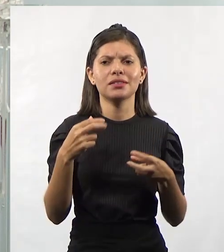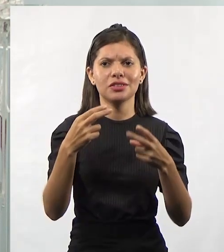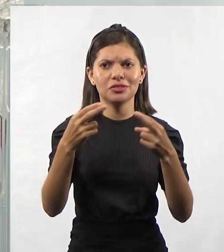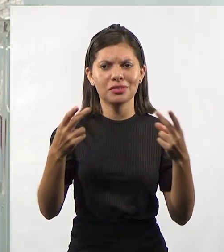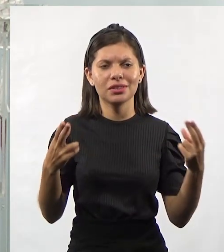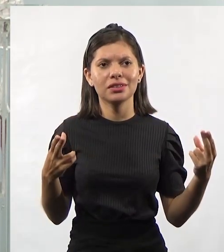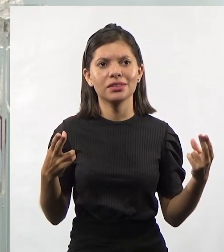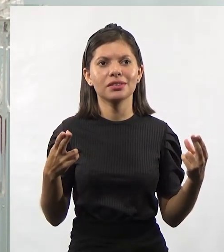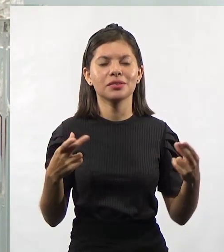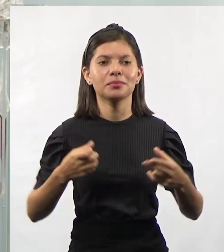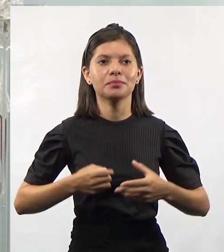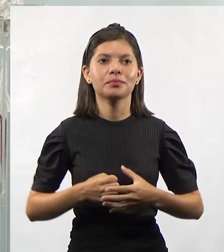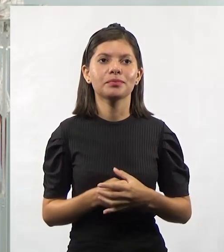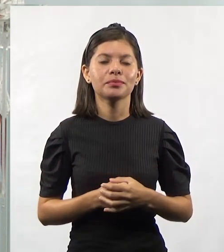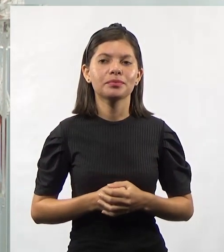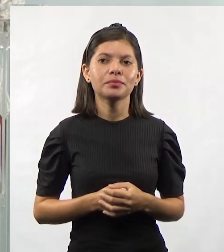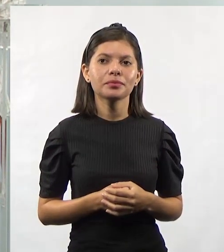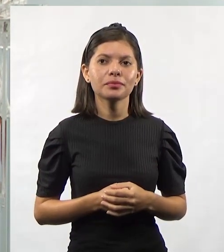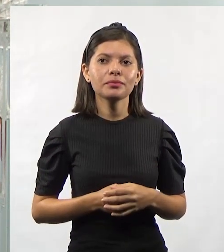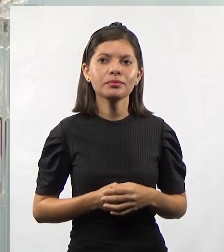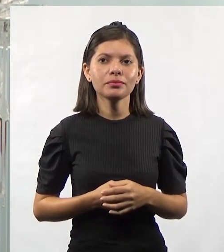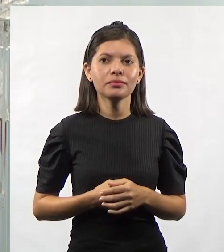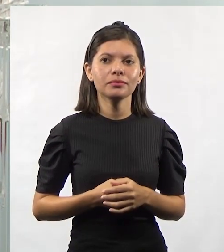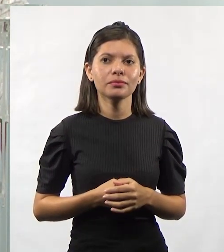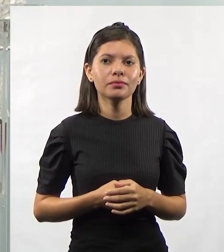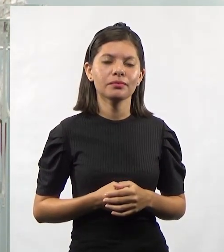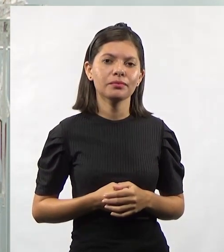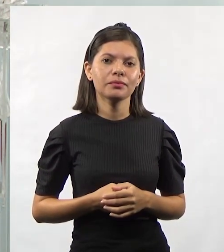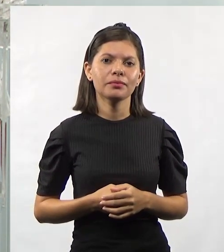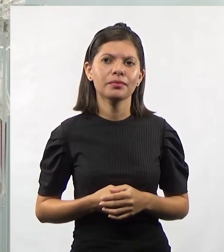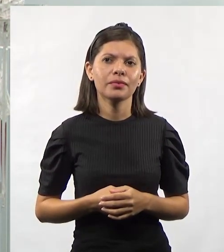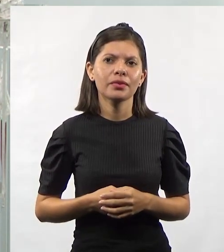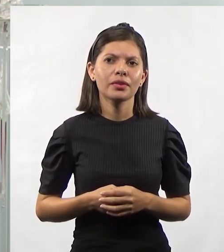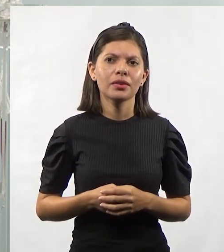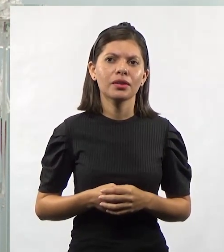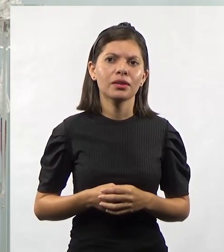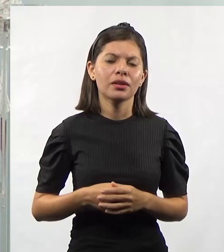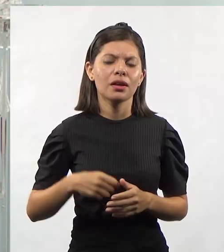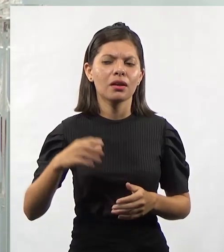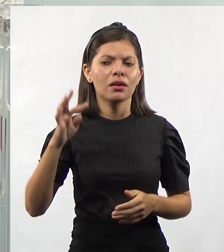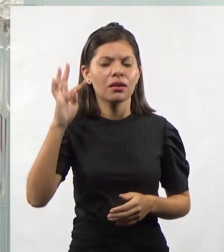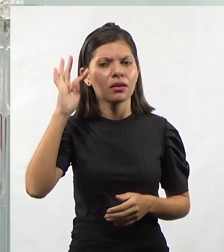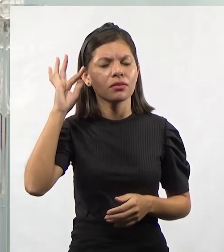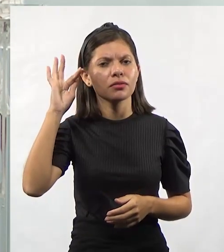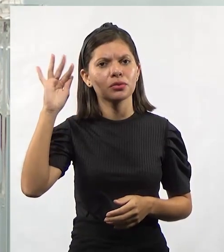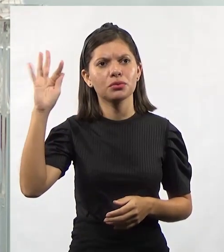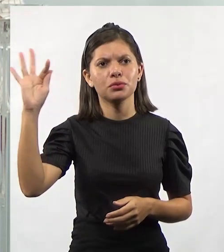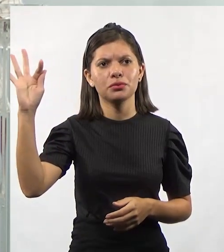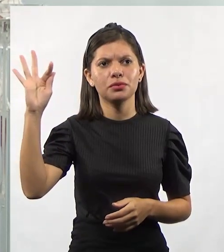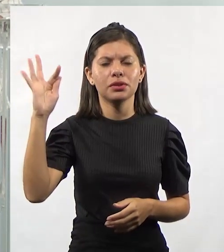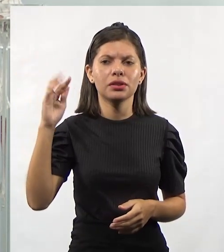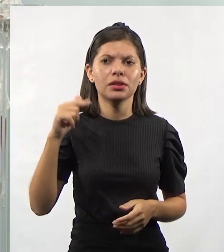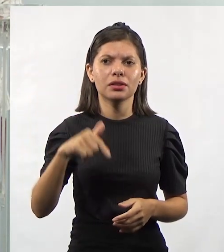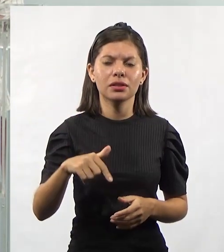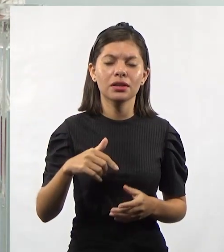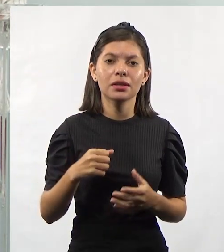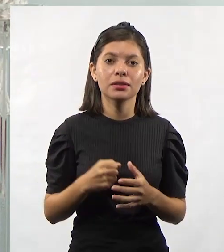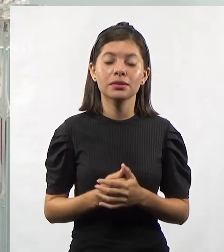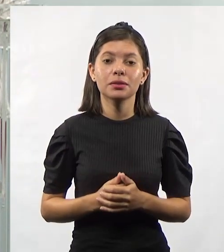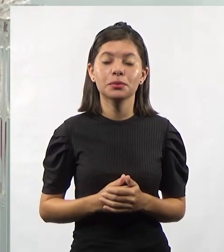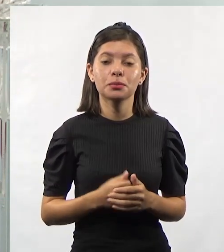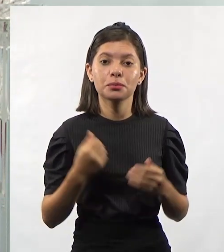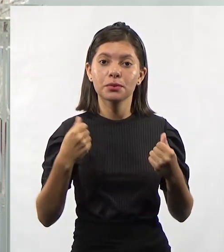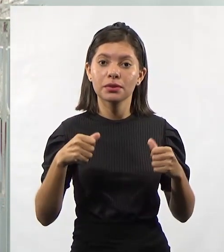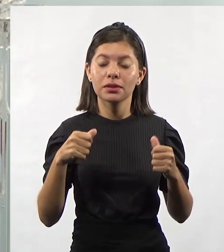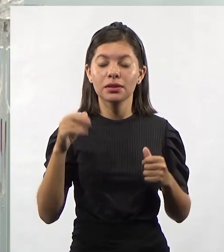essas diferenças? Né? Será que a gente está tendo o espanto necessário, né, que a filosofia nos traz, que